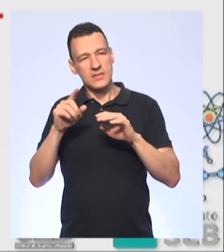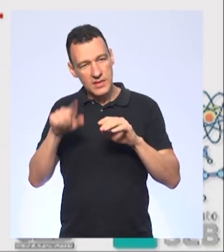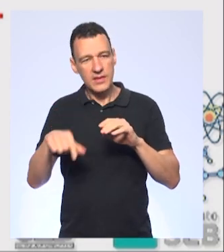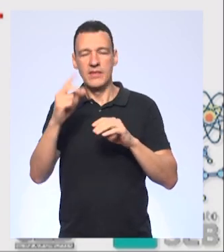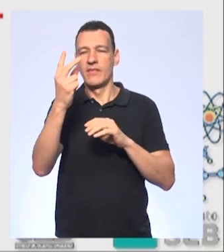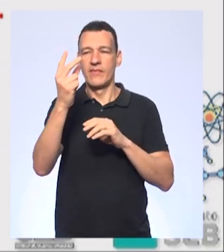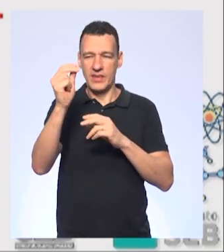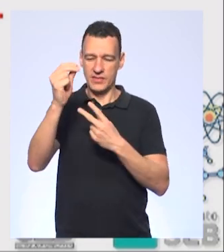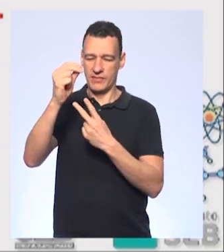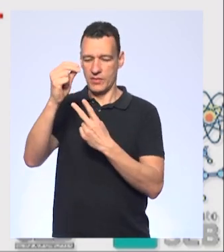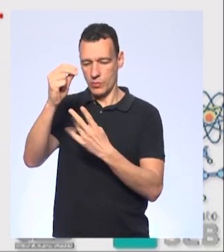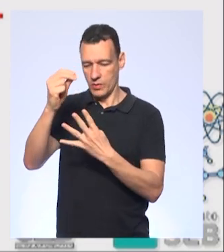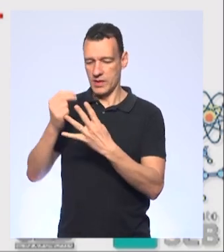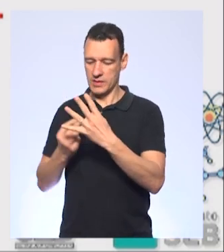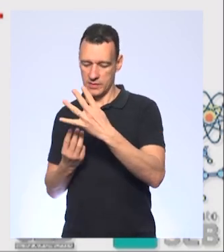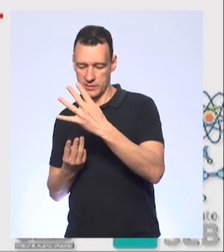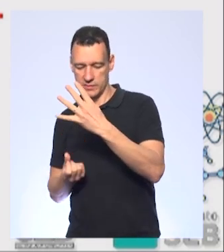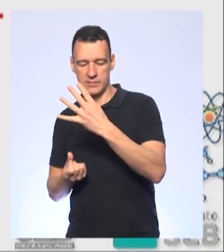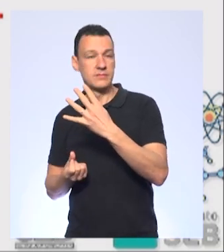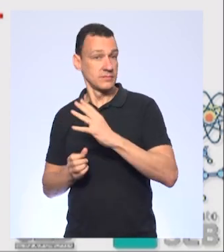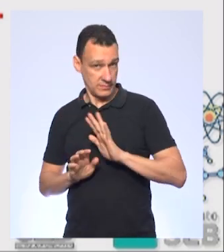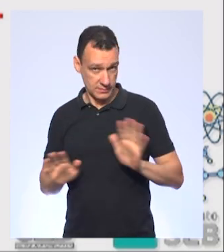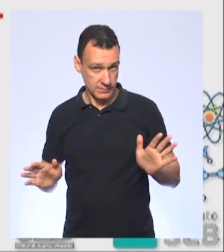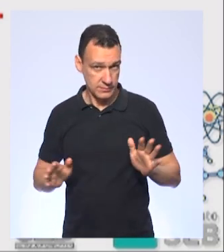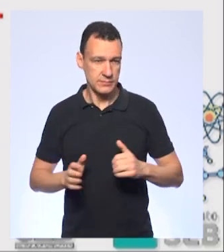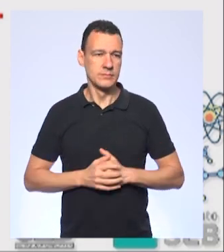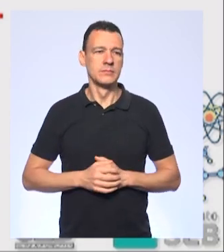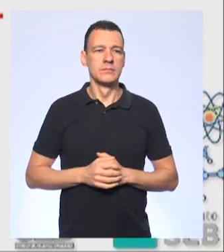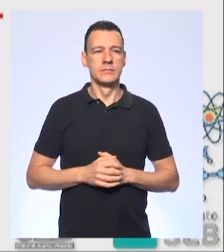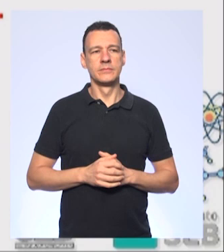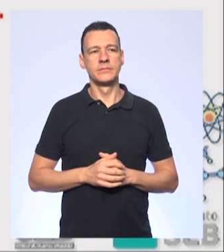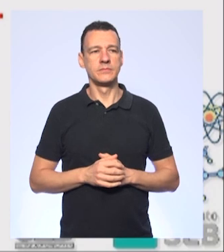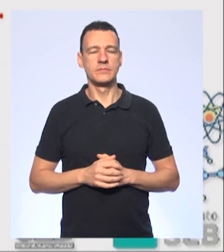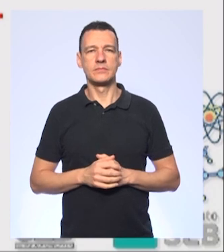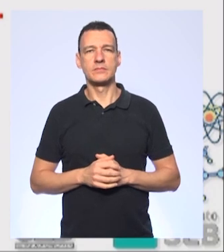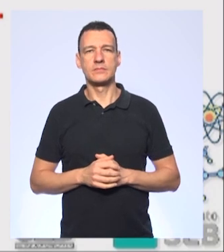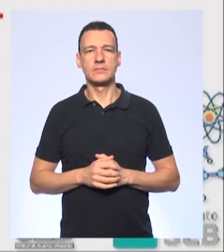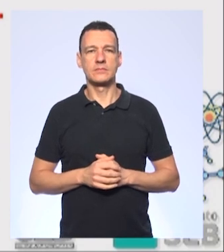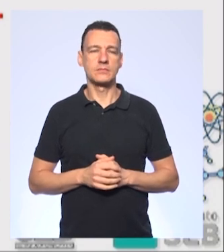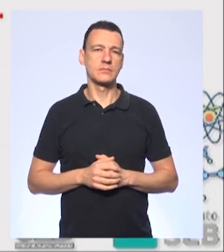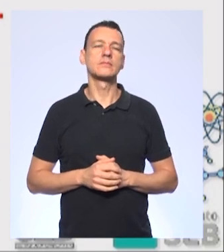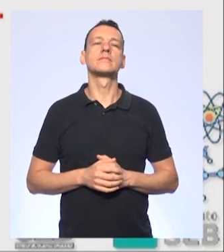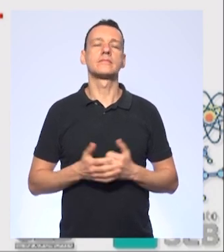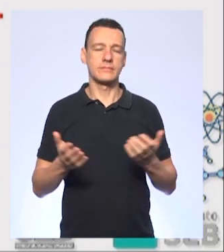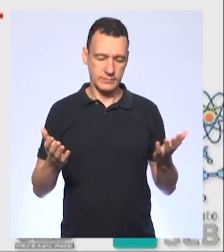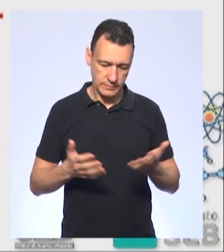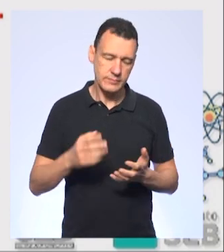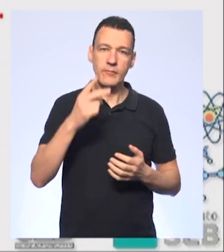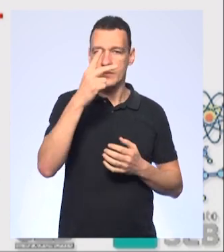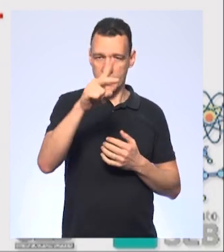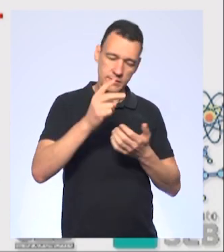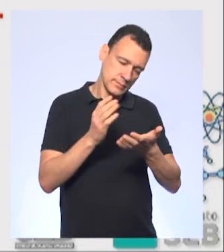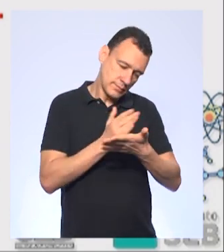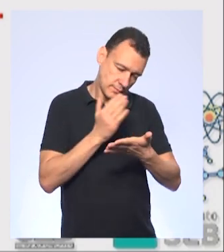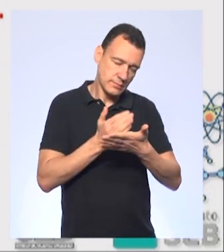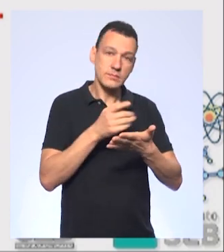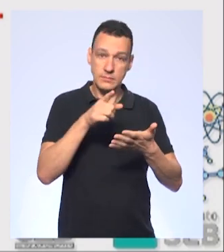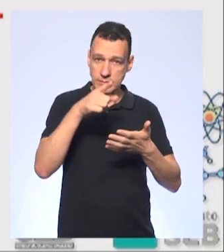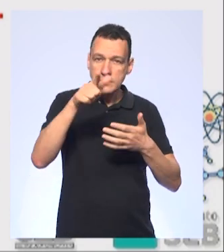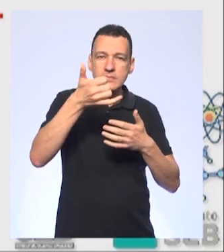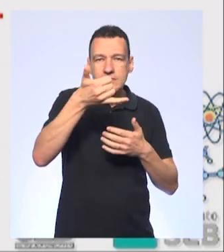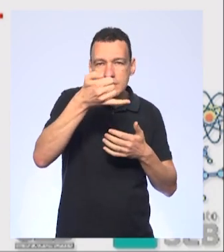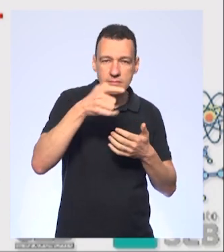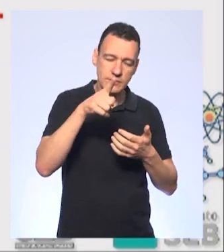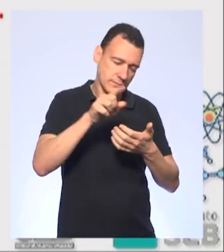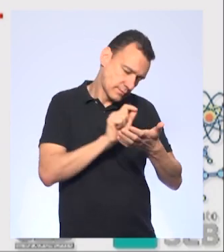mais 24 mais 36. Agora eu quero que você pegue um caderninho aí, a sua caneta e faça